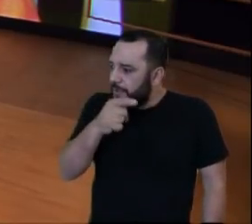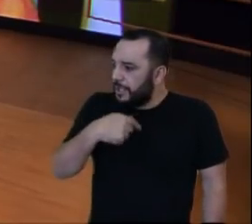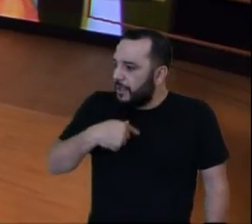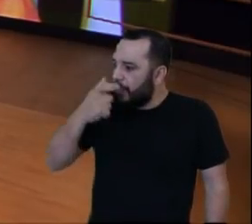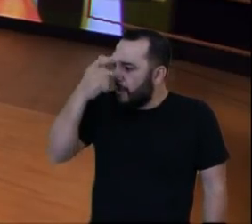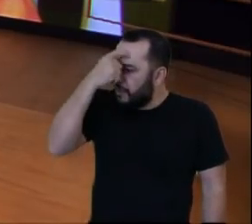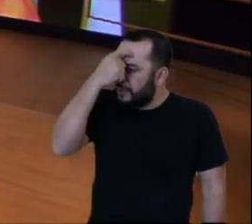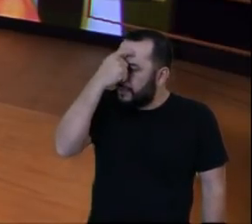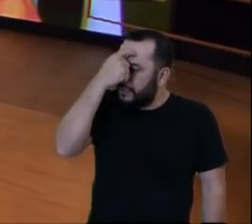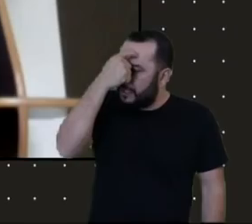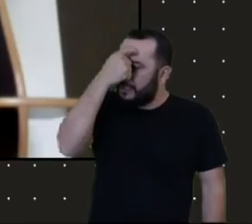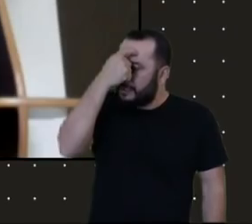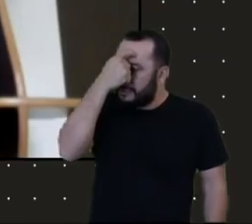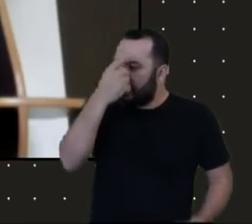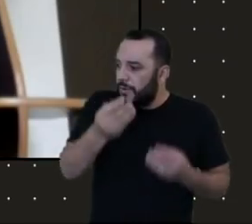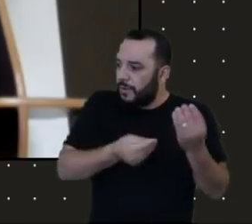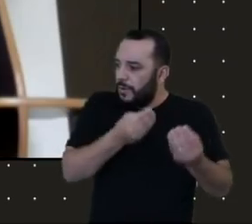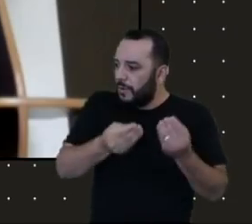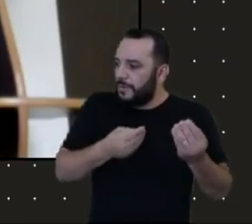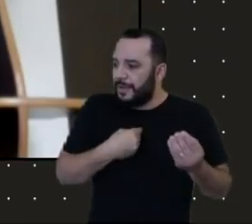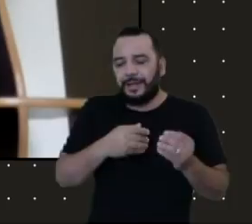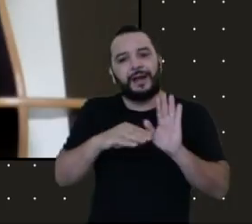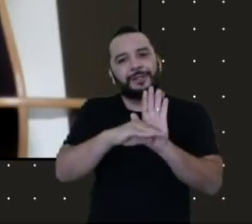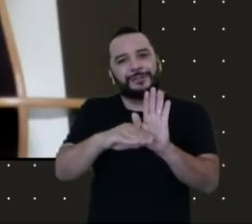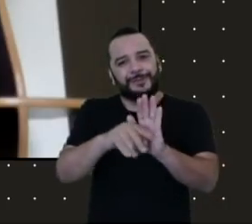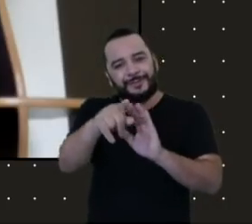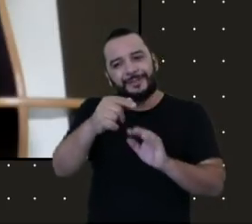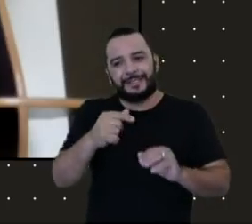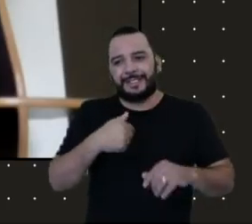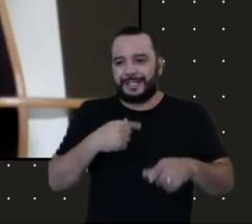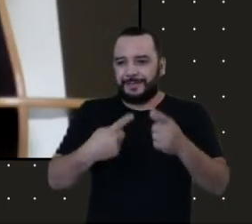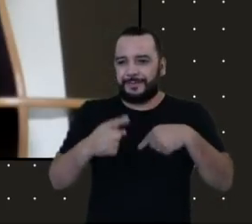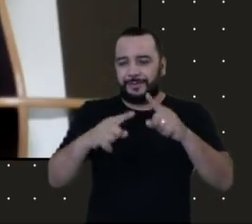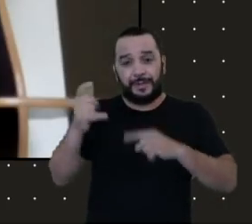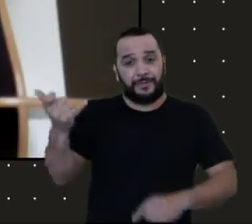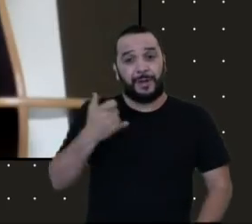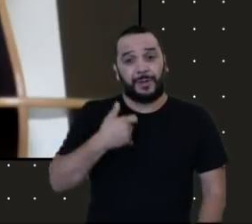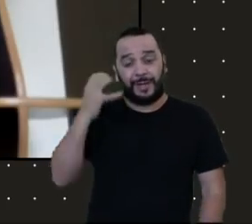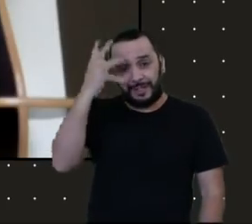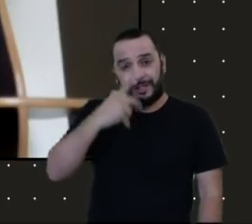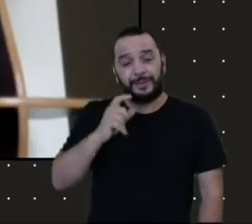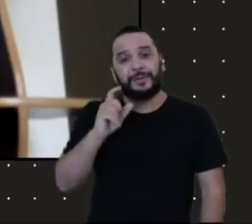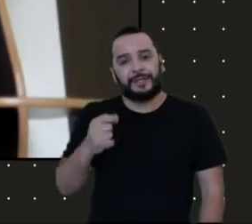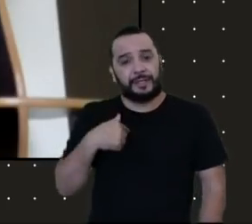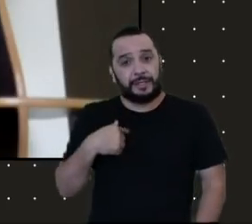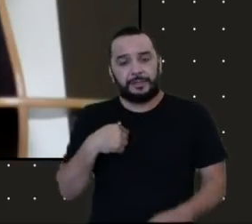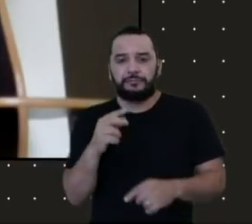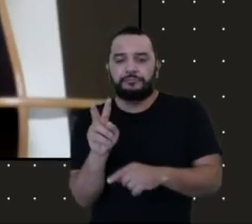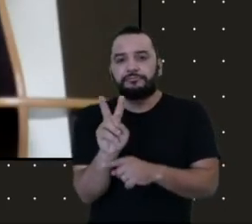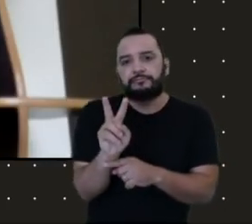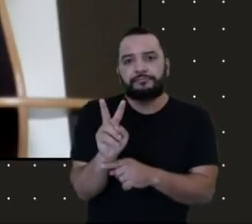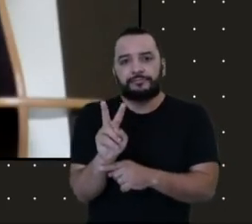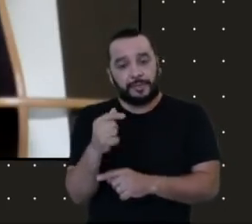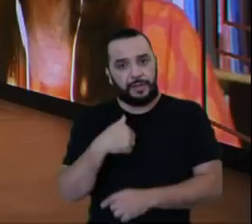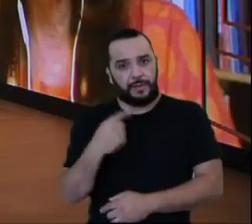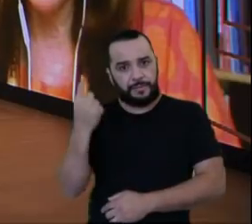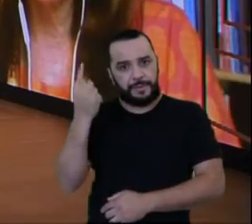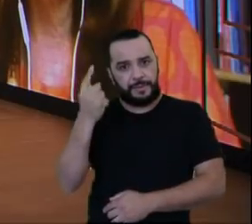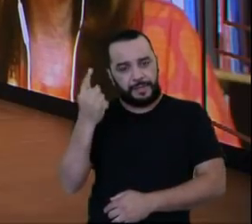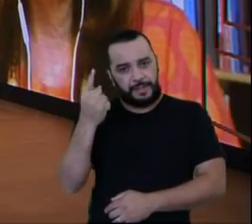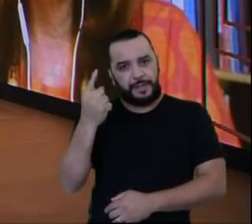trabalho dela, muitas vezes comprovada. A Beth Goulart é de uma família de